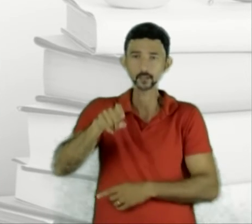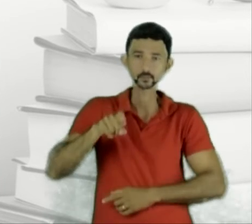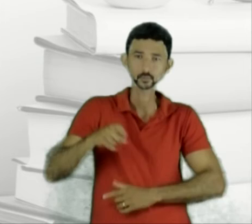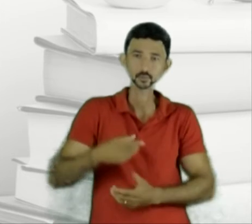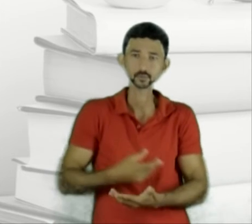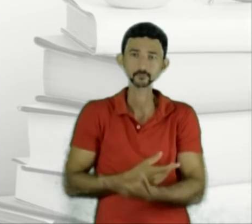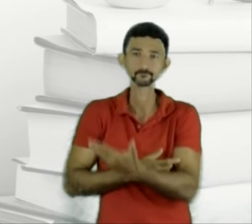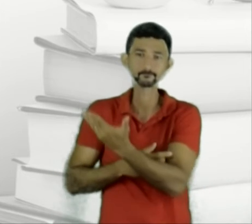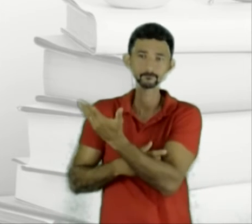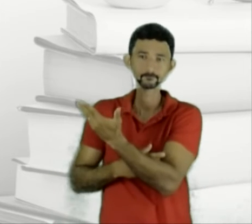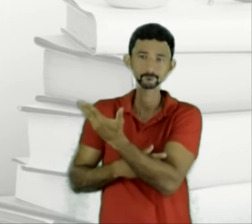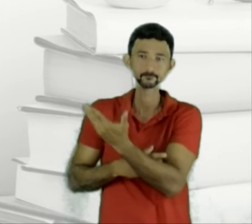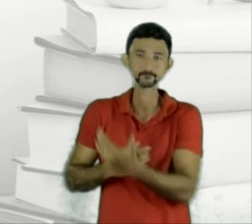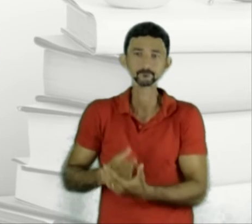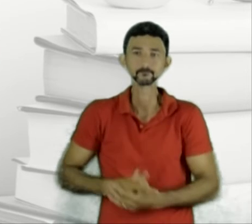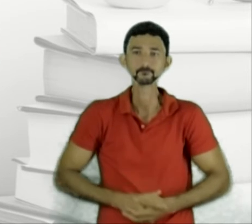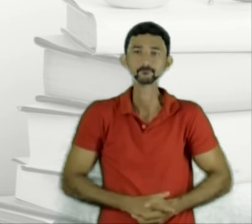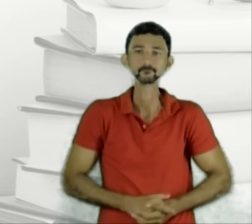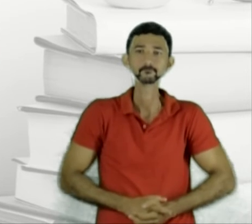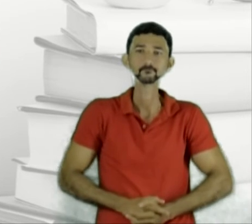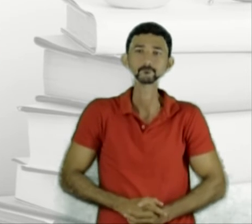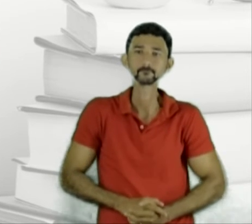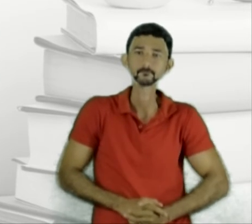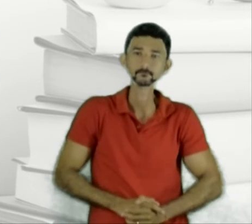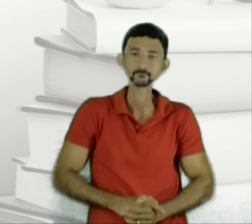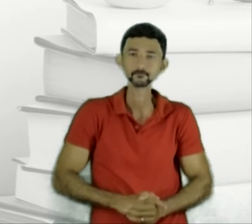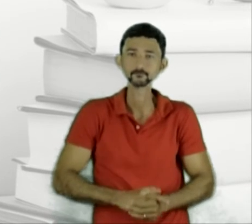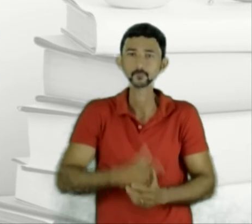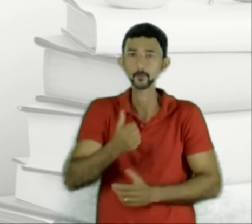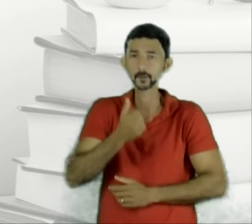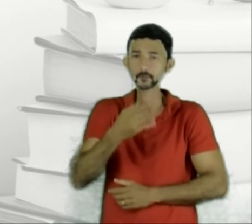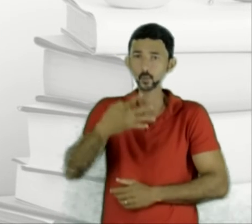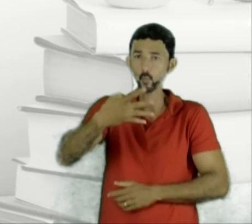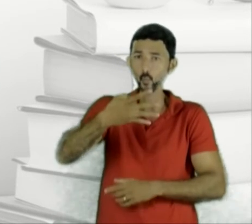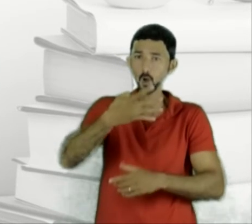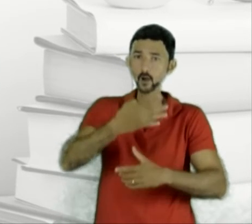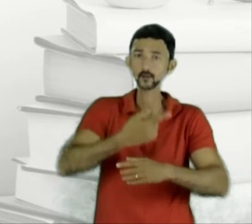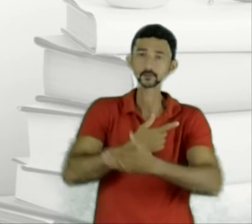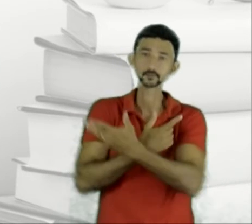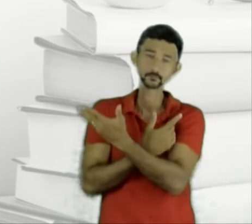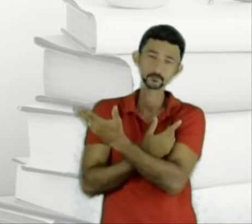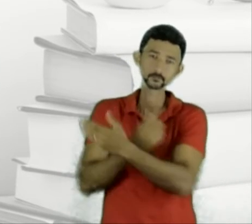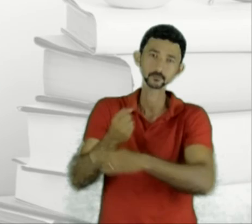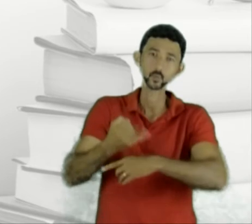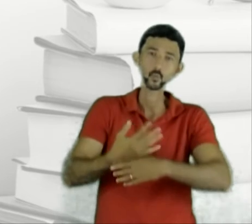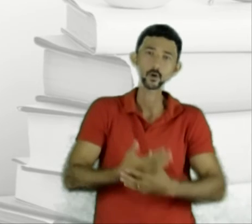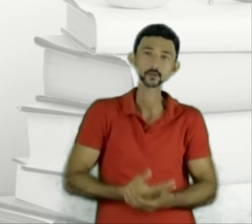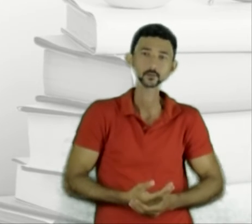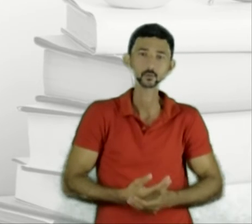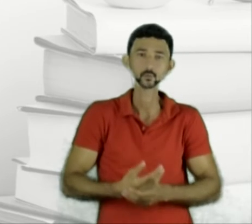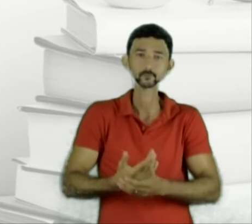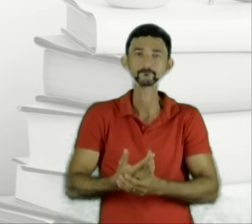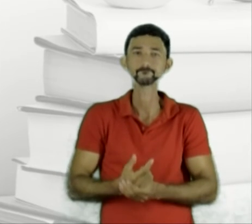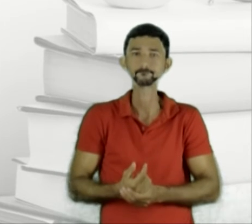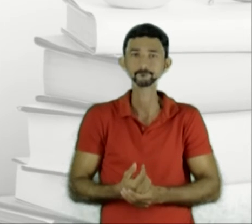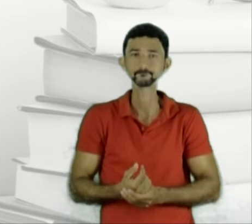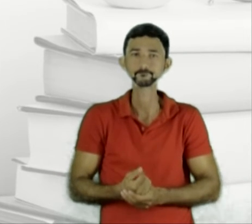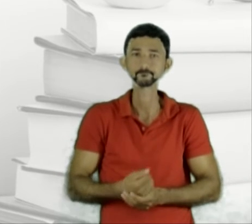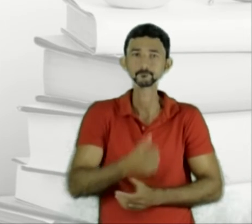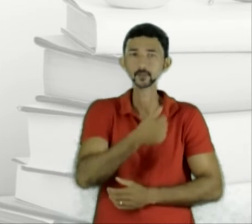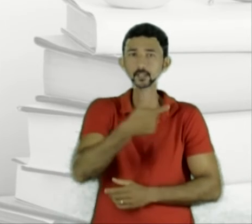2 vai dar 4, certo? Lembrando que esse primeiro 4 aí, que é o coeficiente numérico, é 12 dividido por